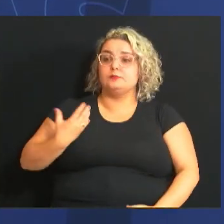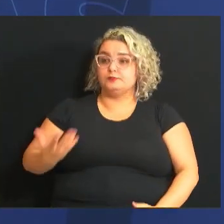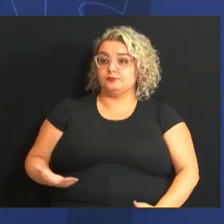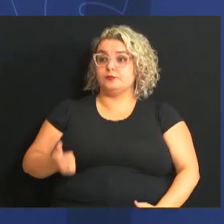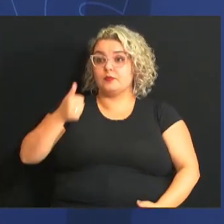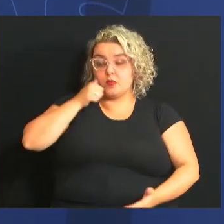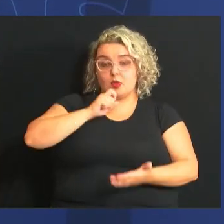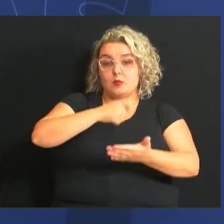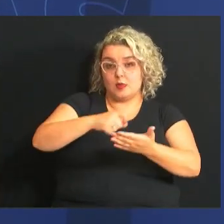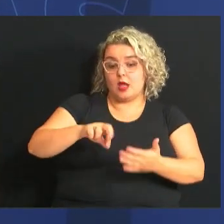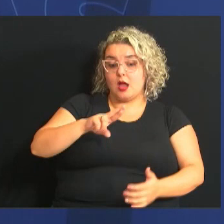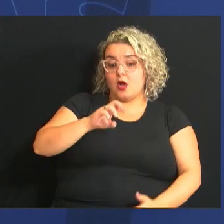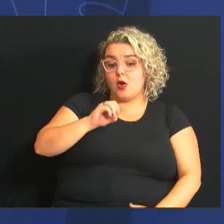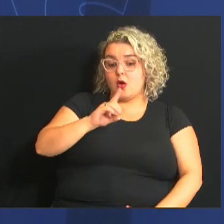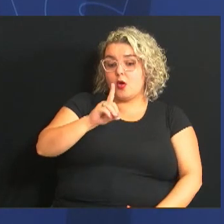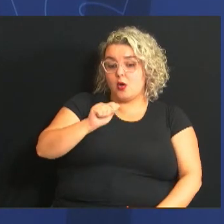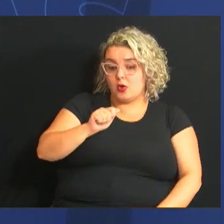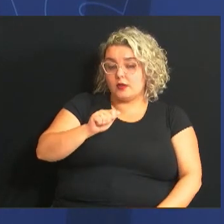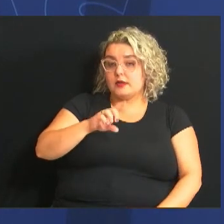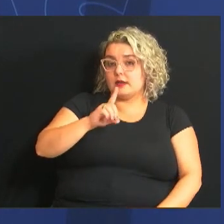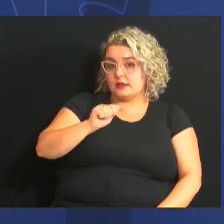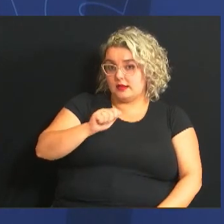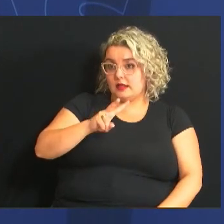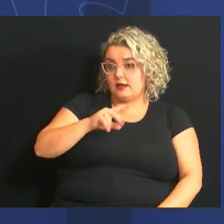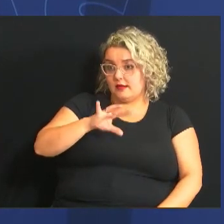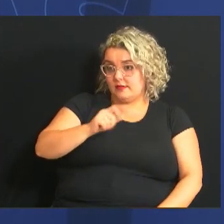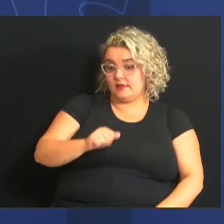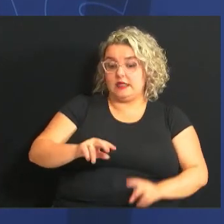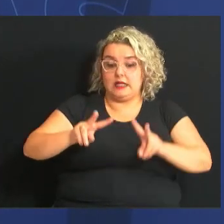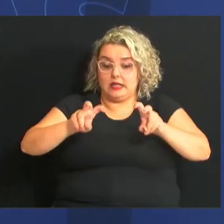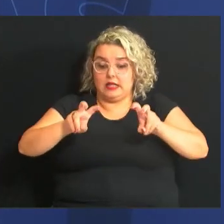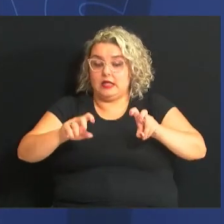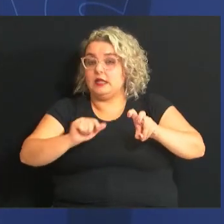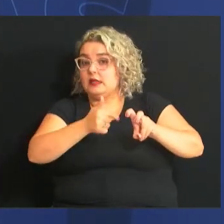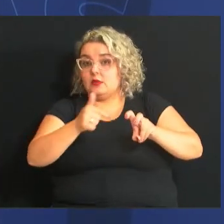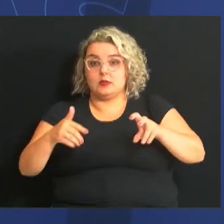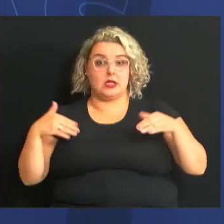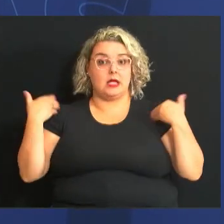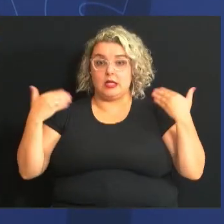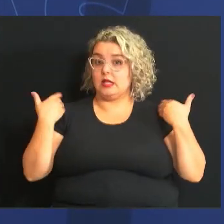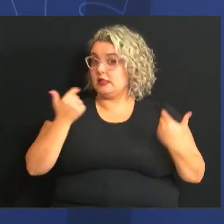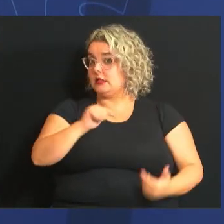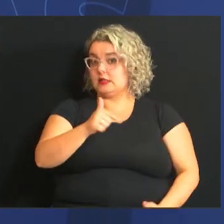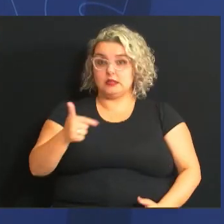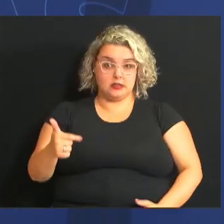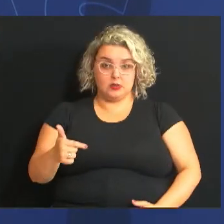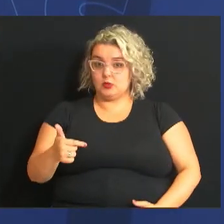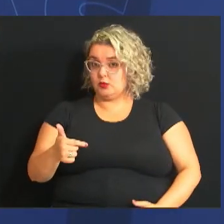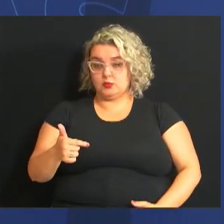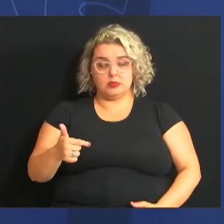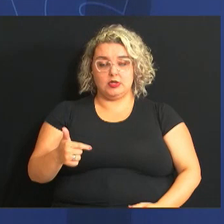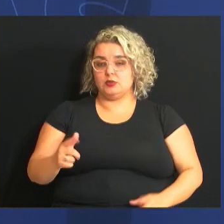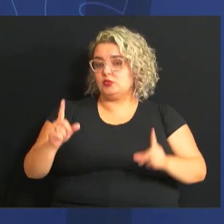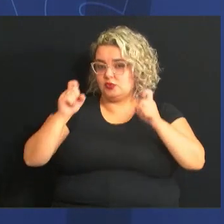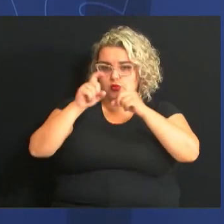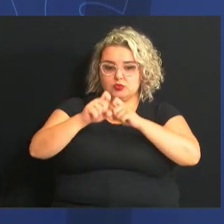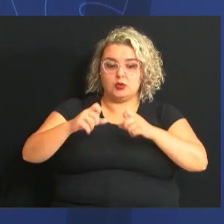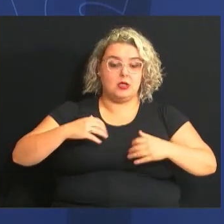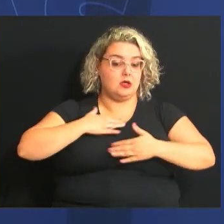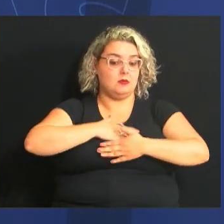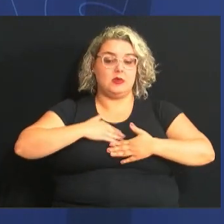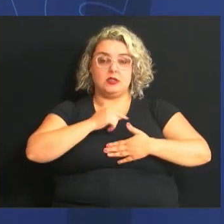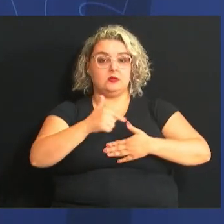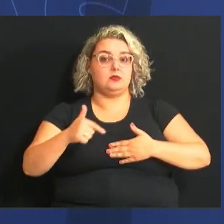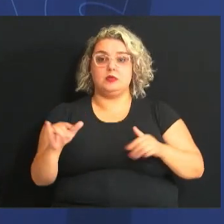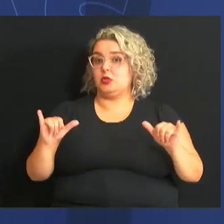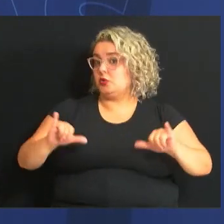que abro aspas agora, não existe alegrias sem dificuldades e prazer sem dor, e que em